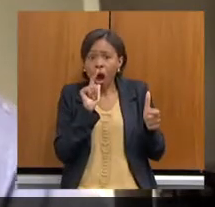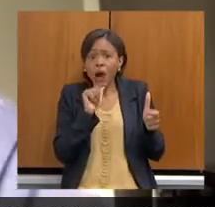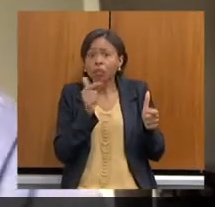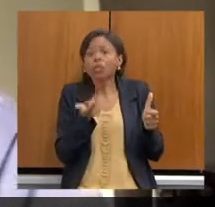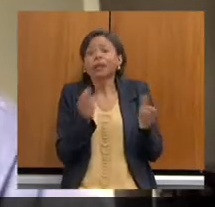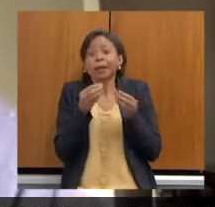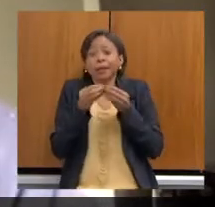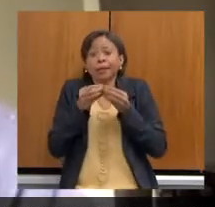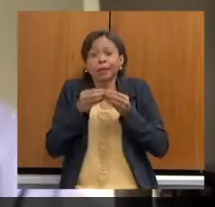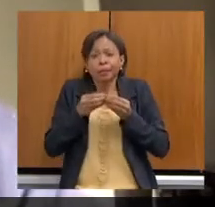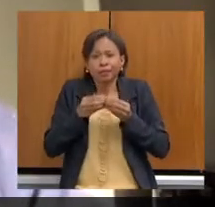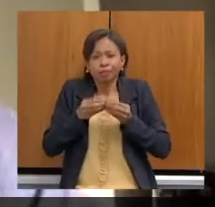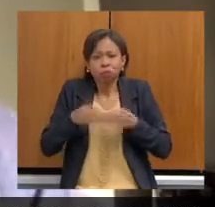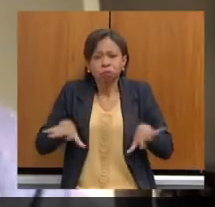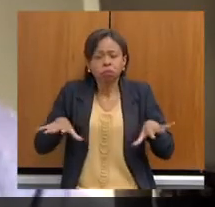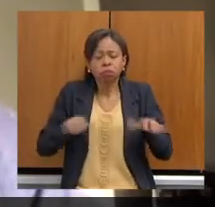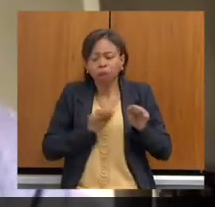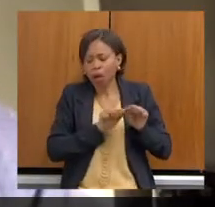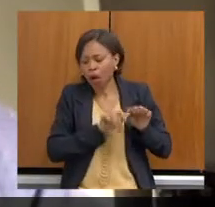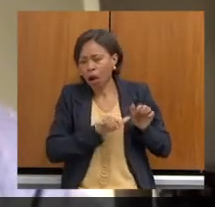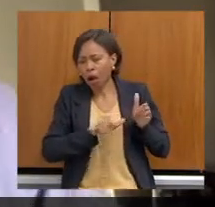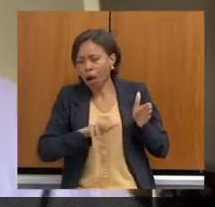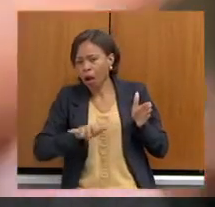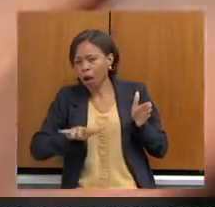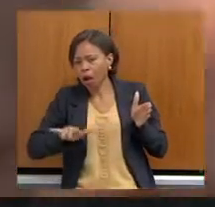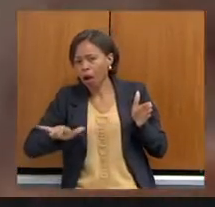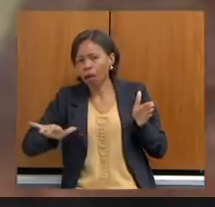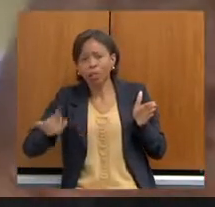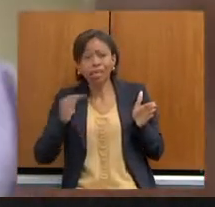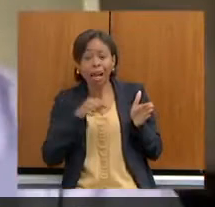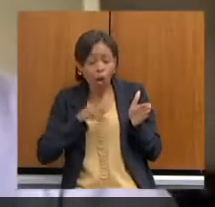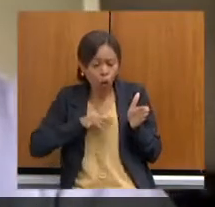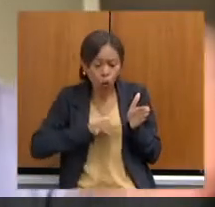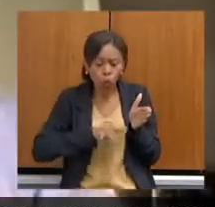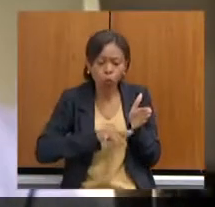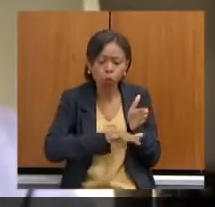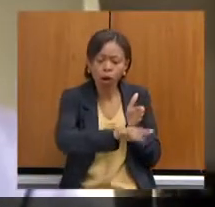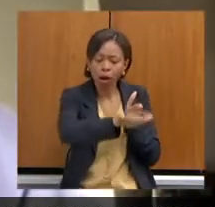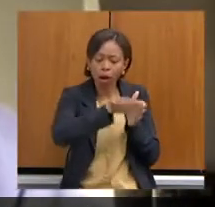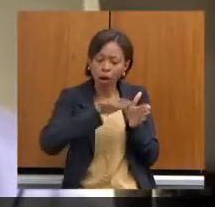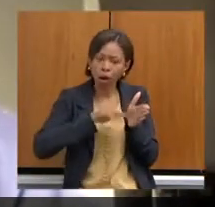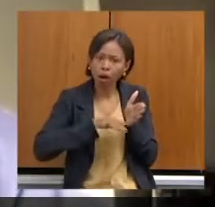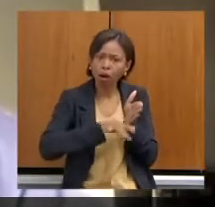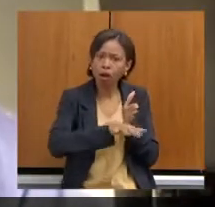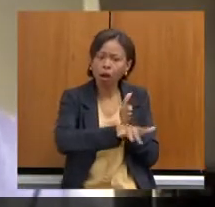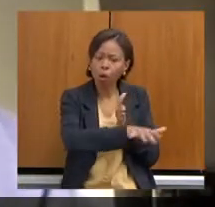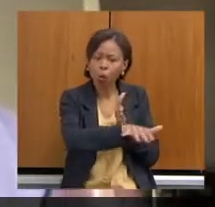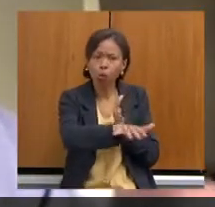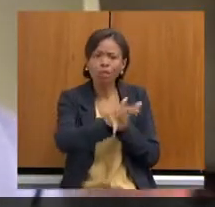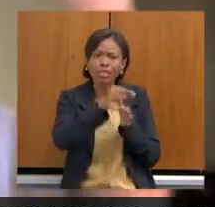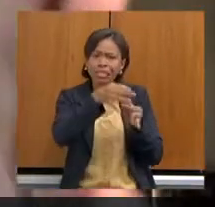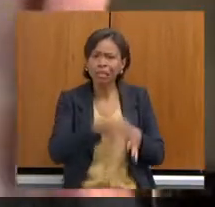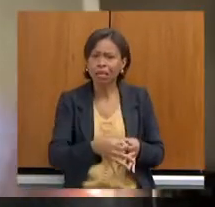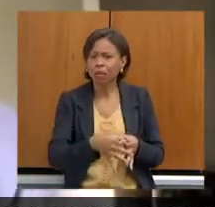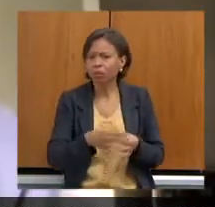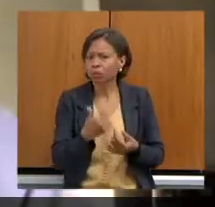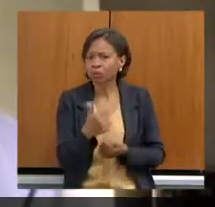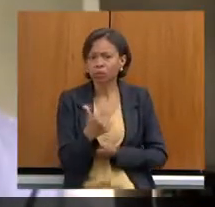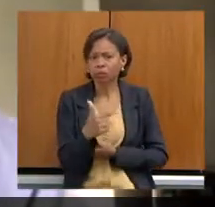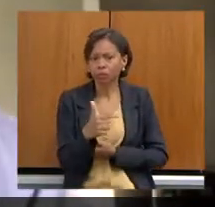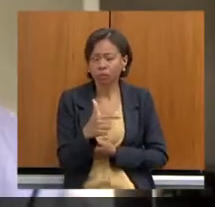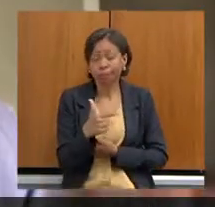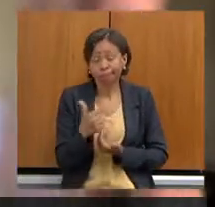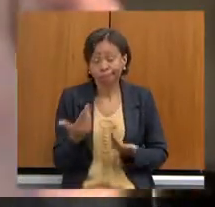perdida tá ficando perdida não sabe não está entrando para os canais para ser distribuído não sei como eu pedir a